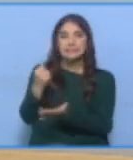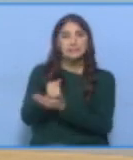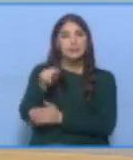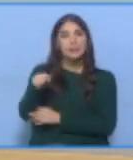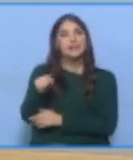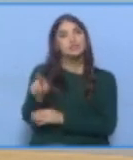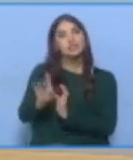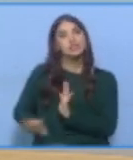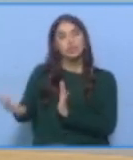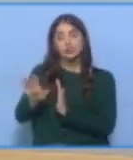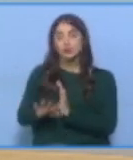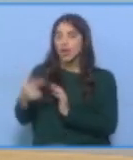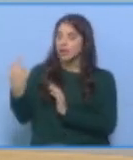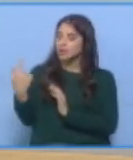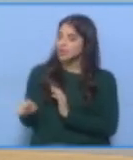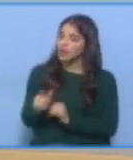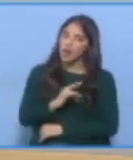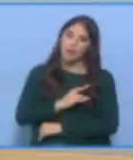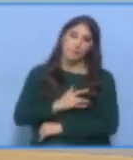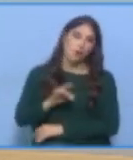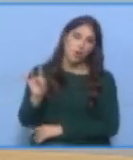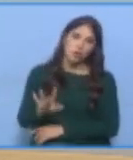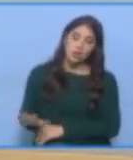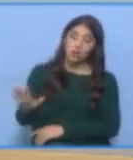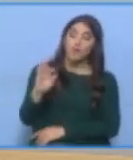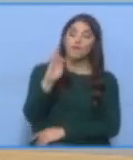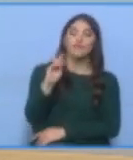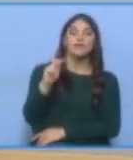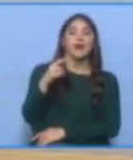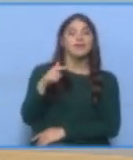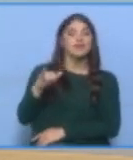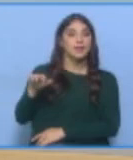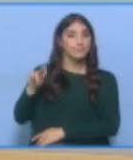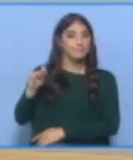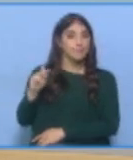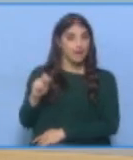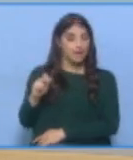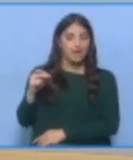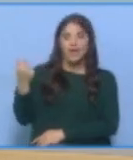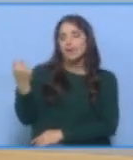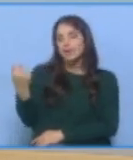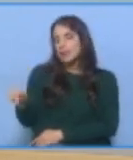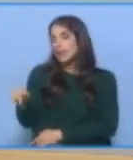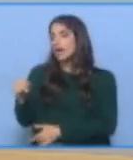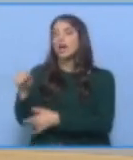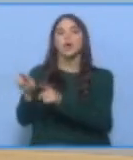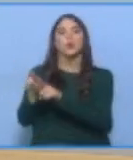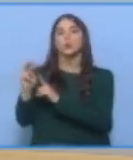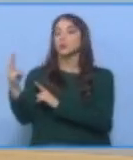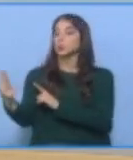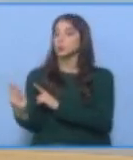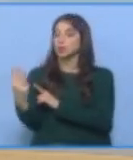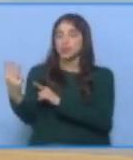tinha um grande amor a Fátima e tinha até uma visão que marcava muito os pastorinhos e, de forma muito particular,